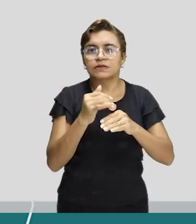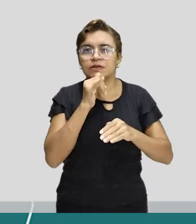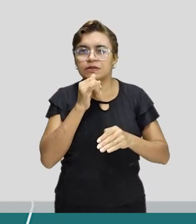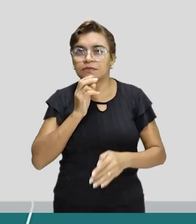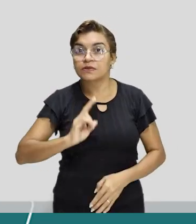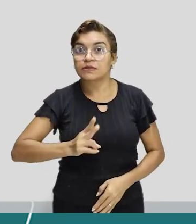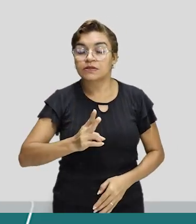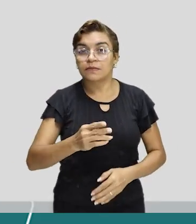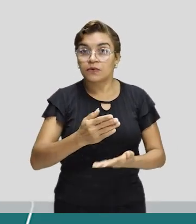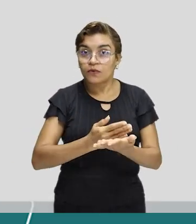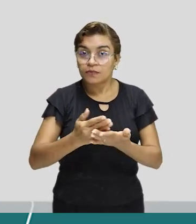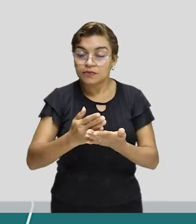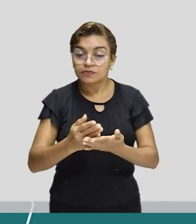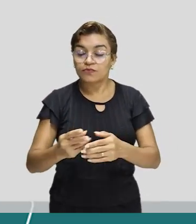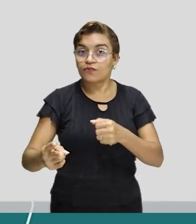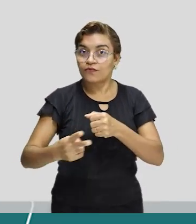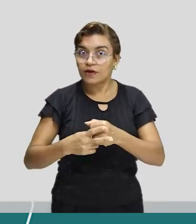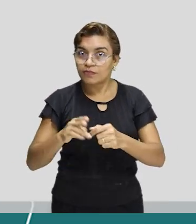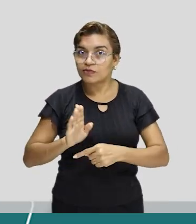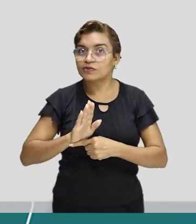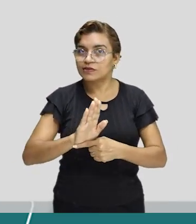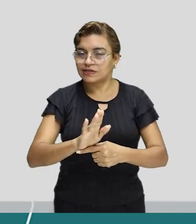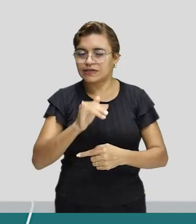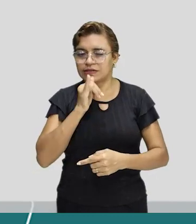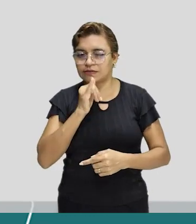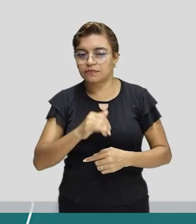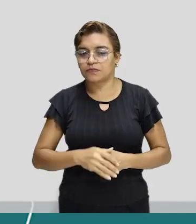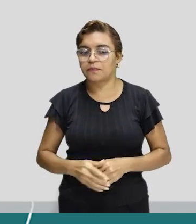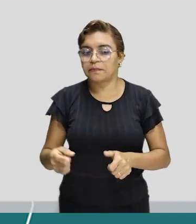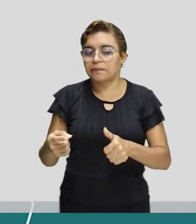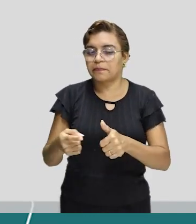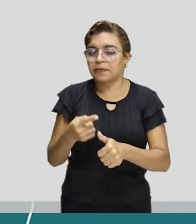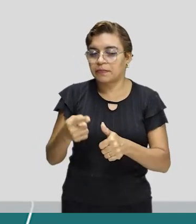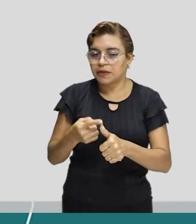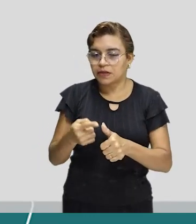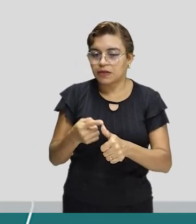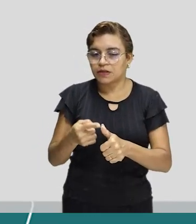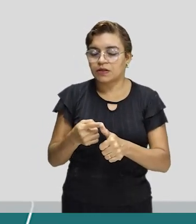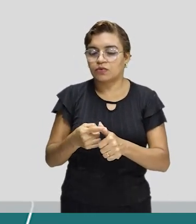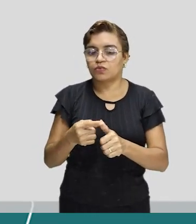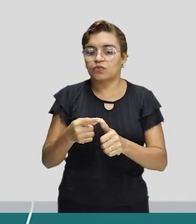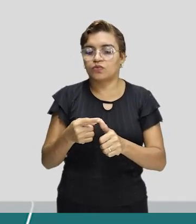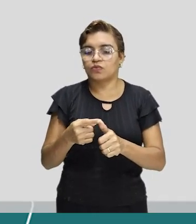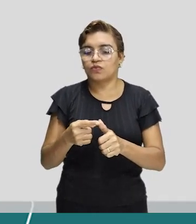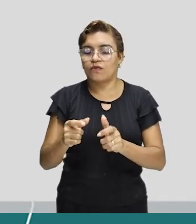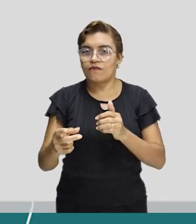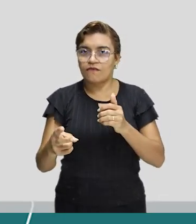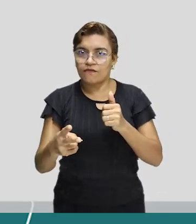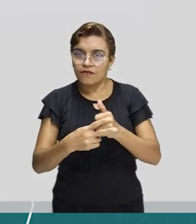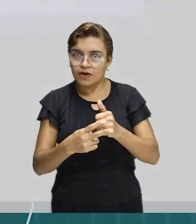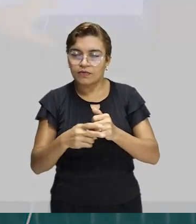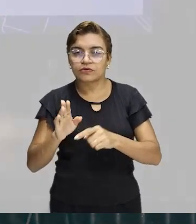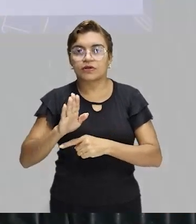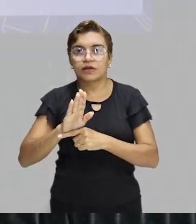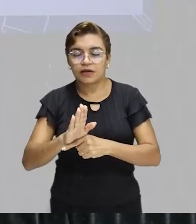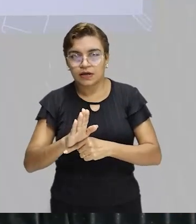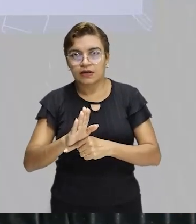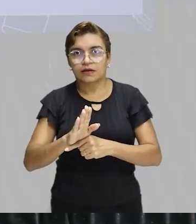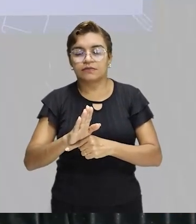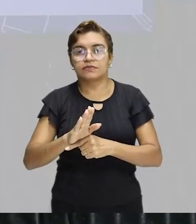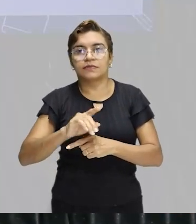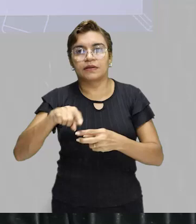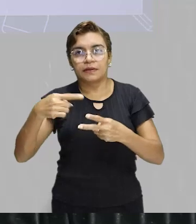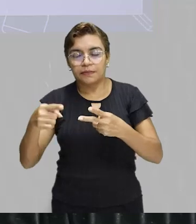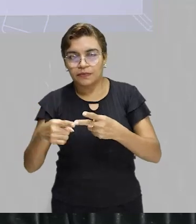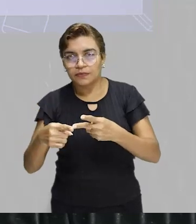começar com o verbo auxiliar. Então, eu vou ter o verbo auxiliar primeiro, o meu sujeito, o verbo principal, complemento